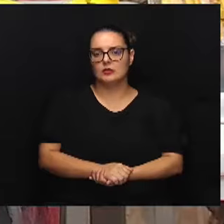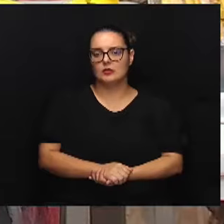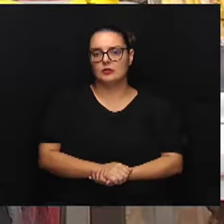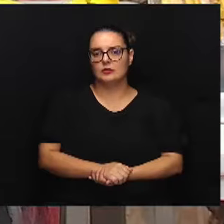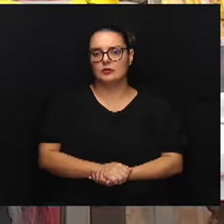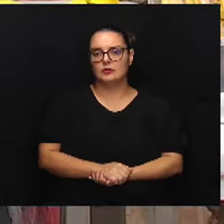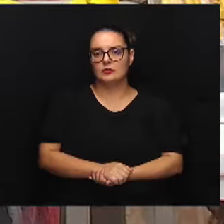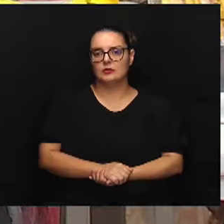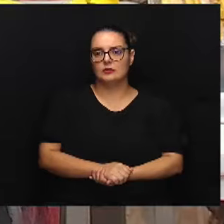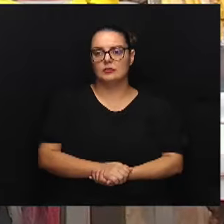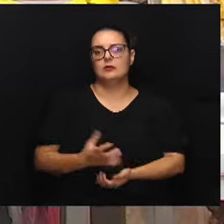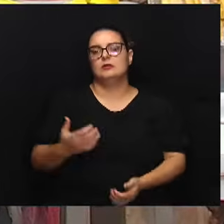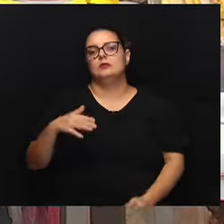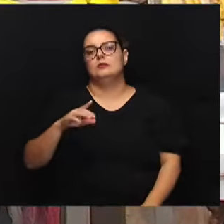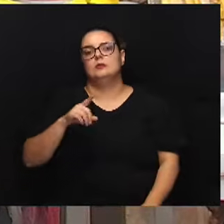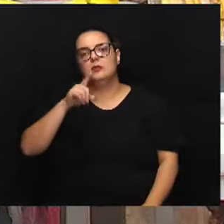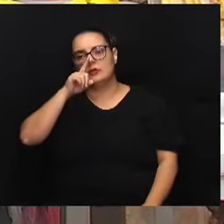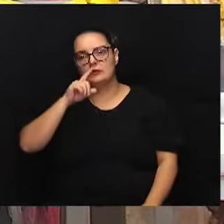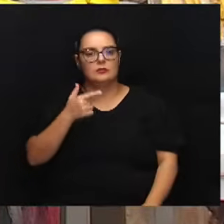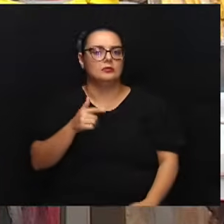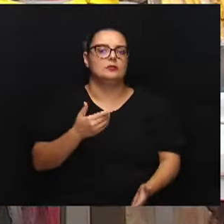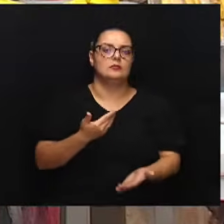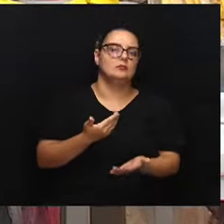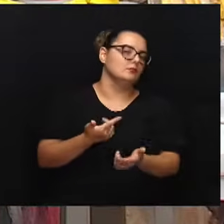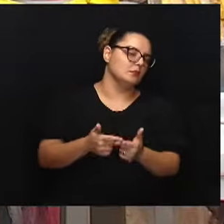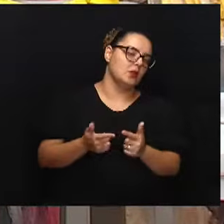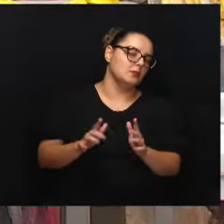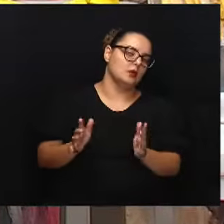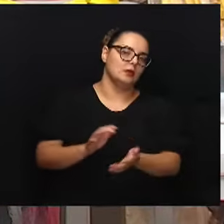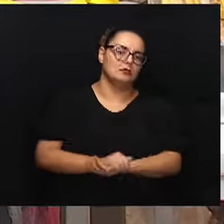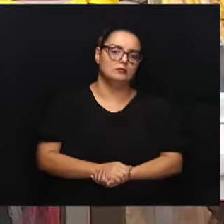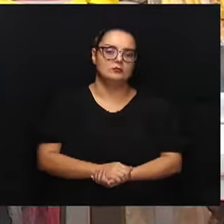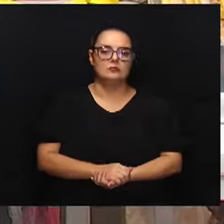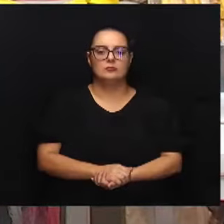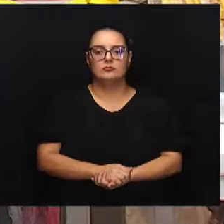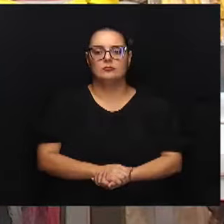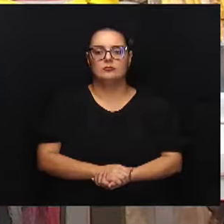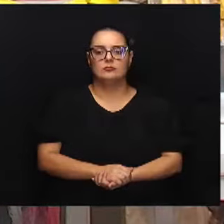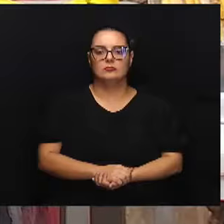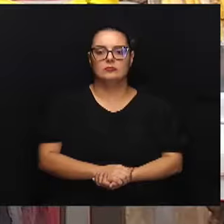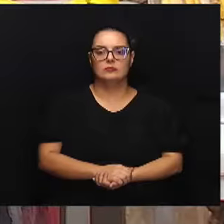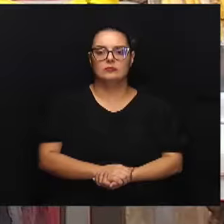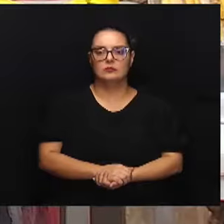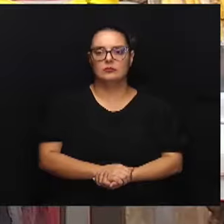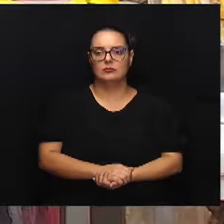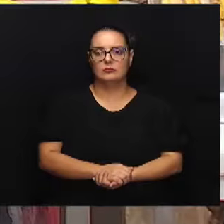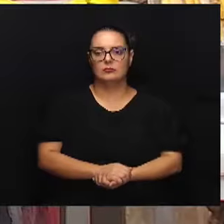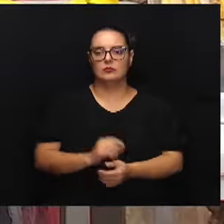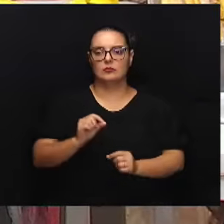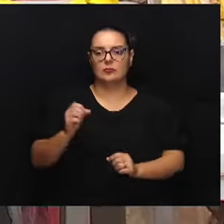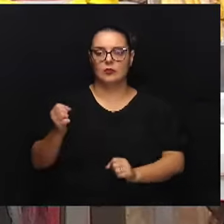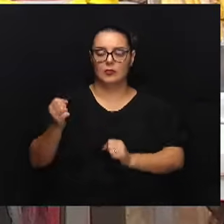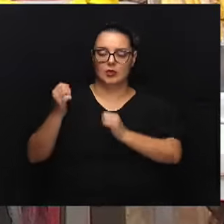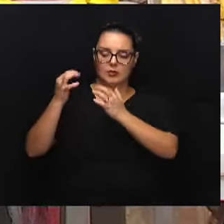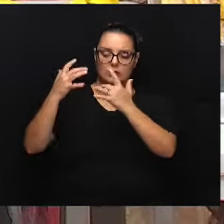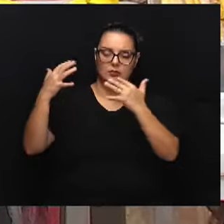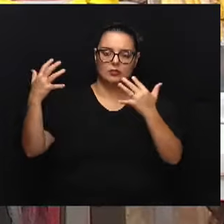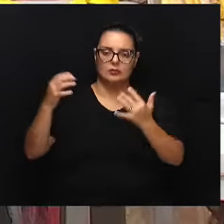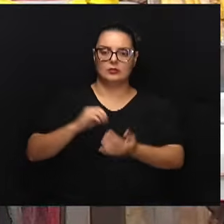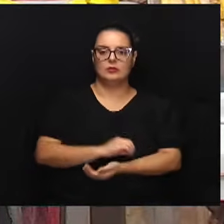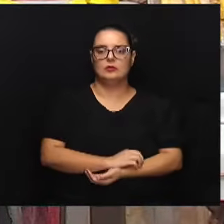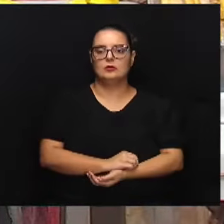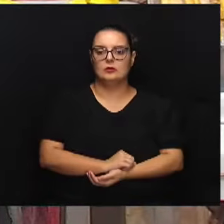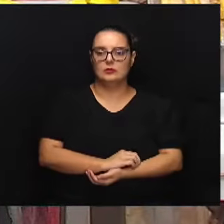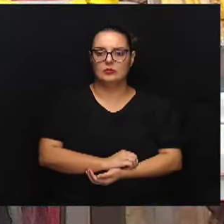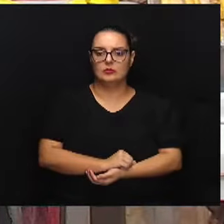Ah, eu quero mais amarelo, não tem problema não. Ah, eu quero fazer um pouquinho de luz em cima, passem o